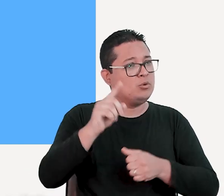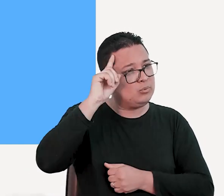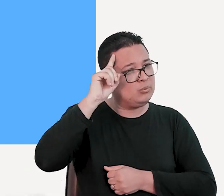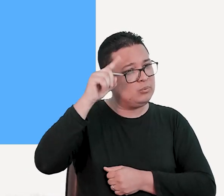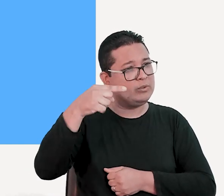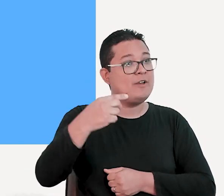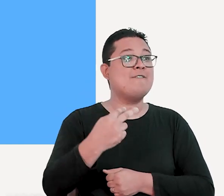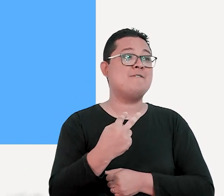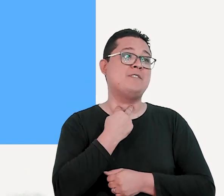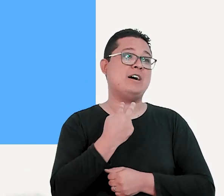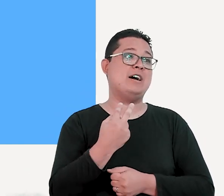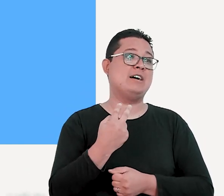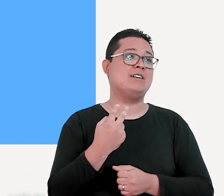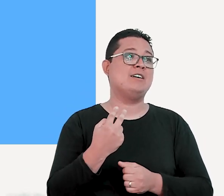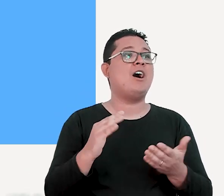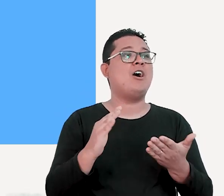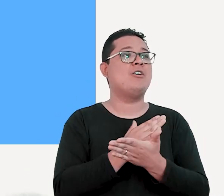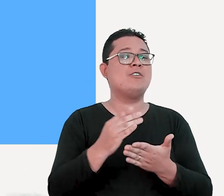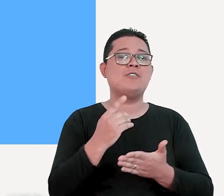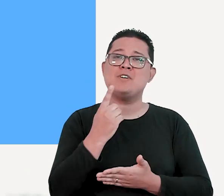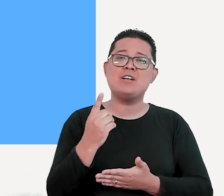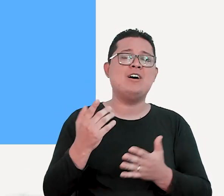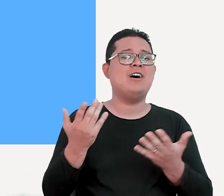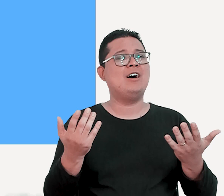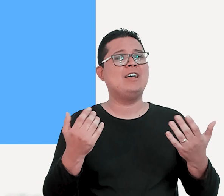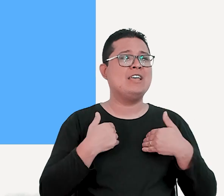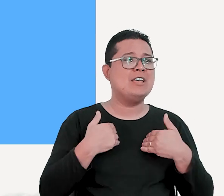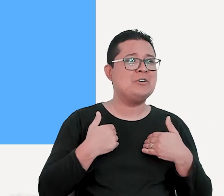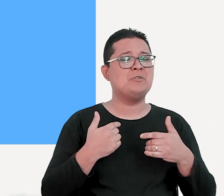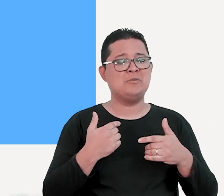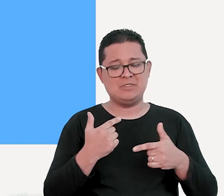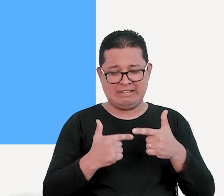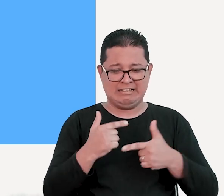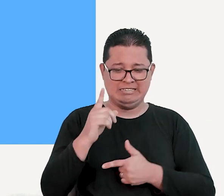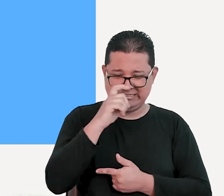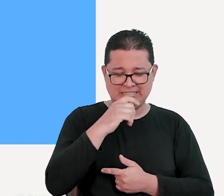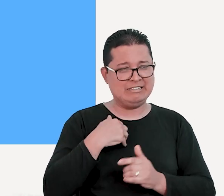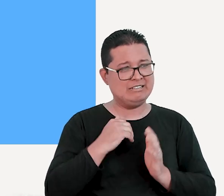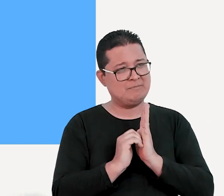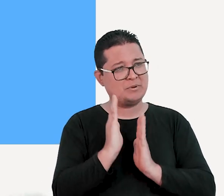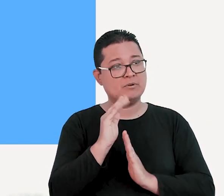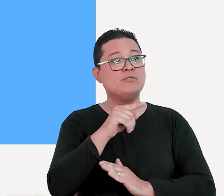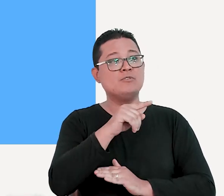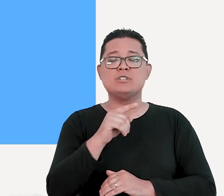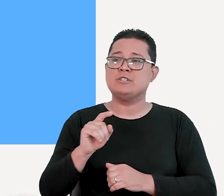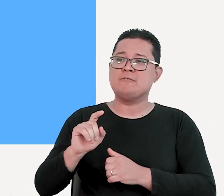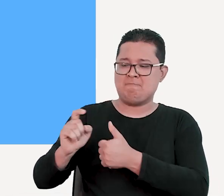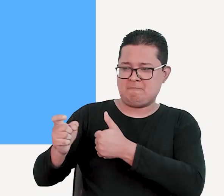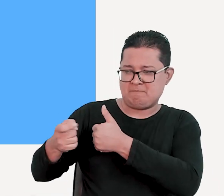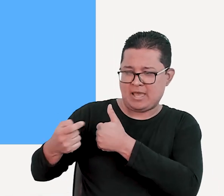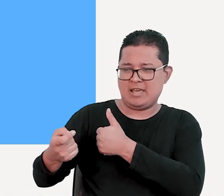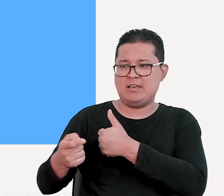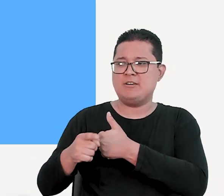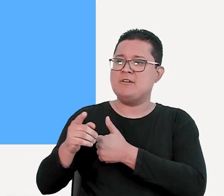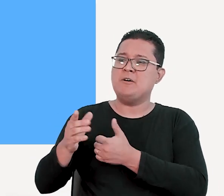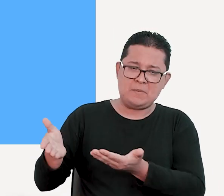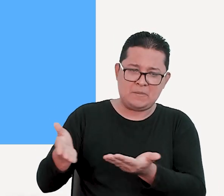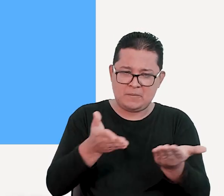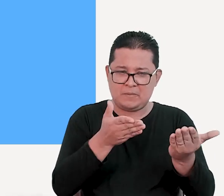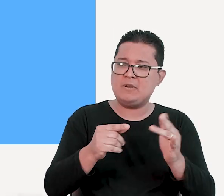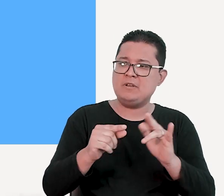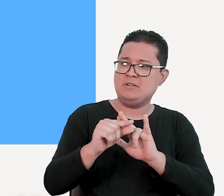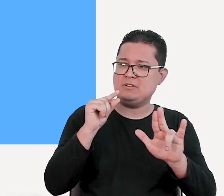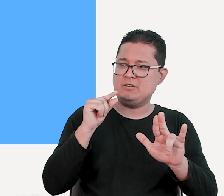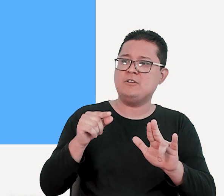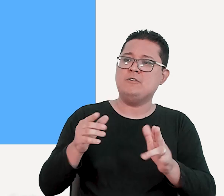ai gente, eu sofri layoff, eu fui demitida, me ajuda. Aí vocês vão lá, vocês ativam, vocês dão like, vocês recomendam no LinkedIn.